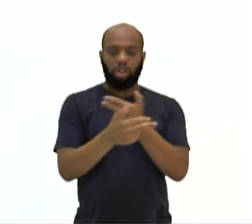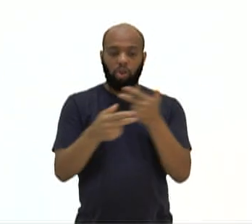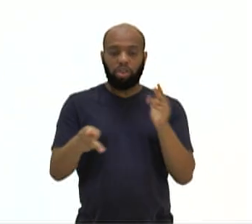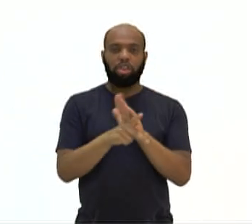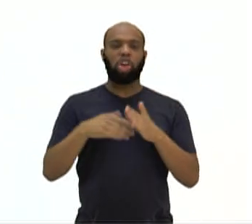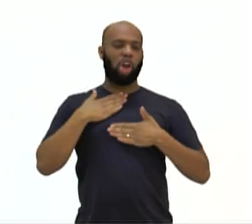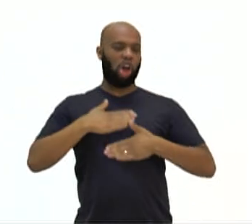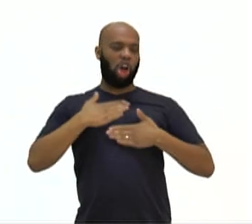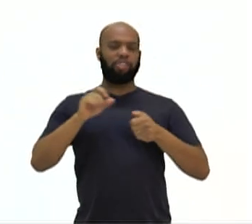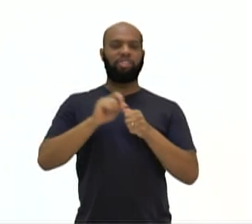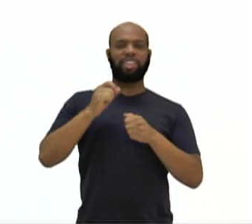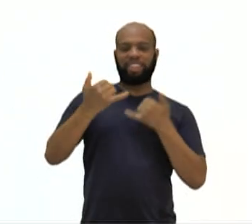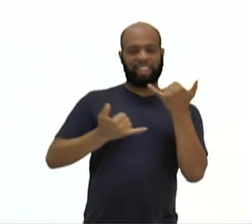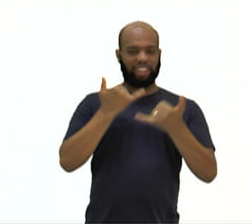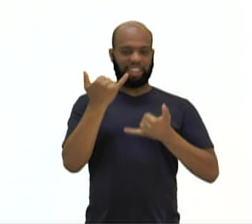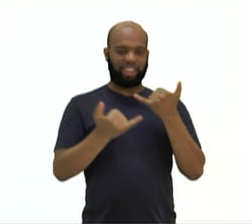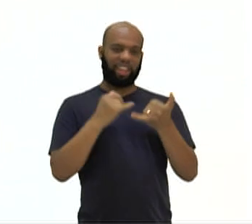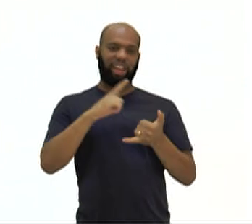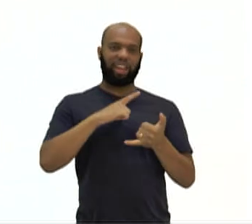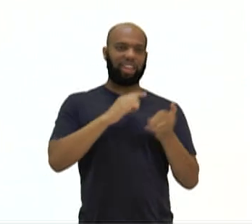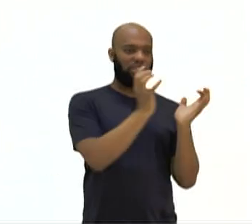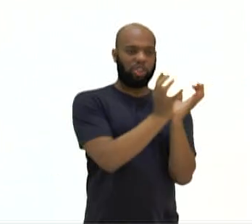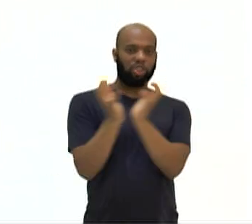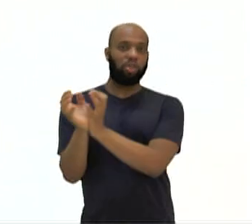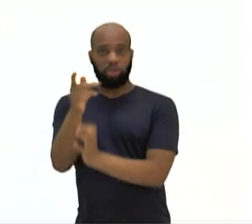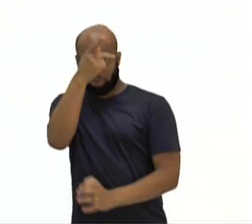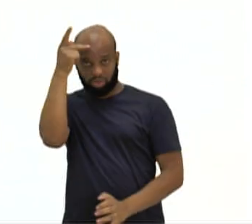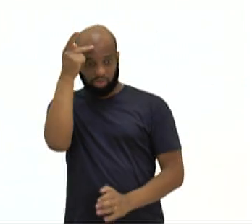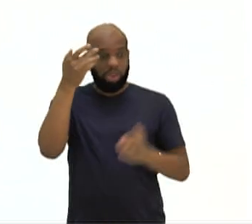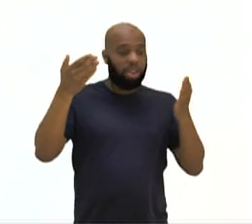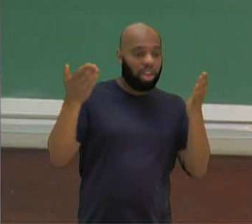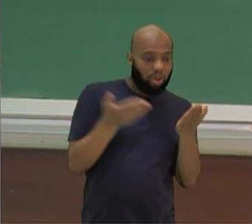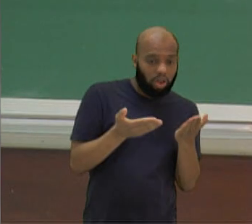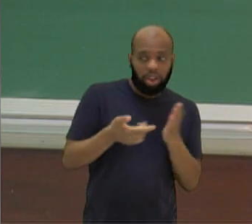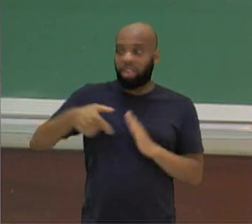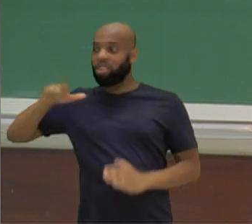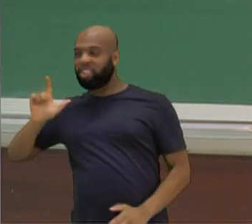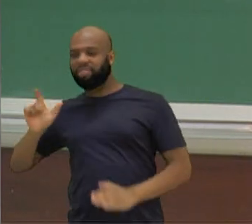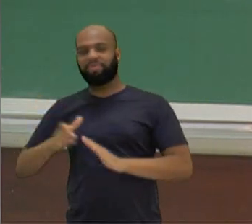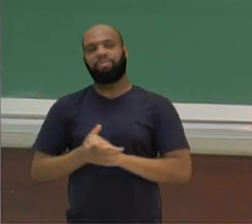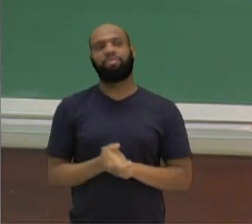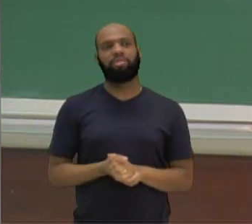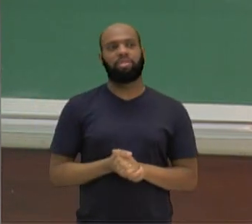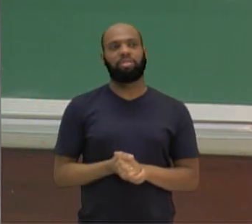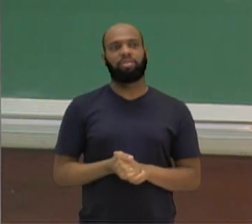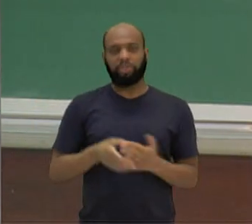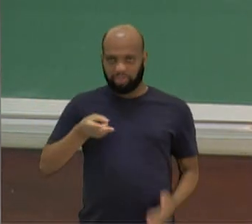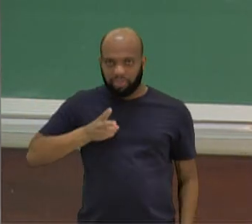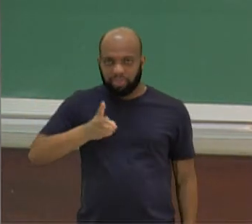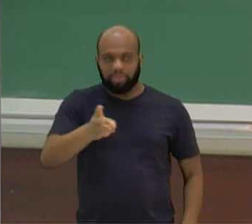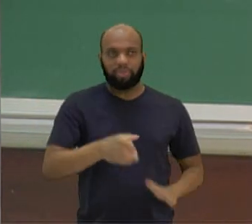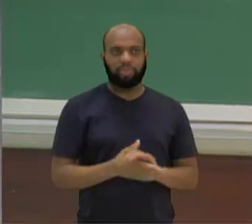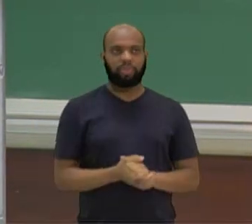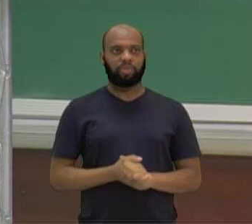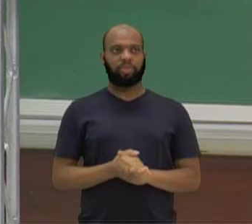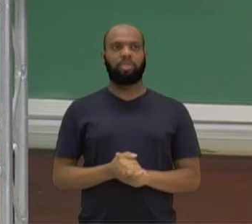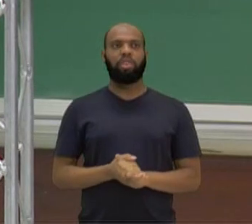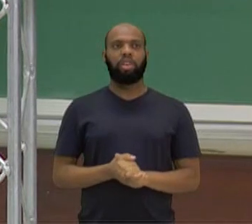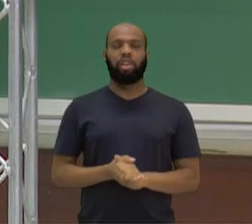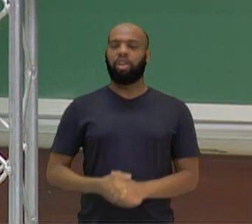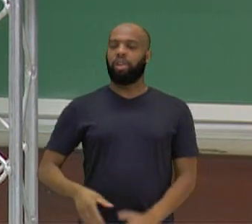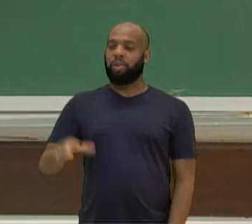de lazer entre as gerações. Lembra que eu comentei isso? Vamos continuar? Então,